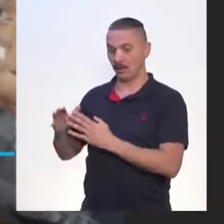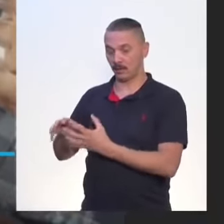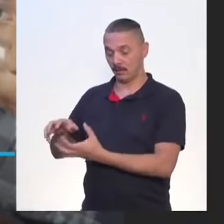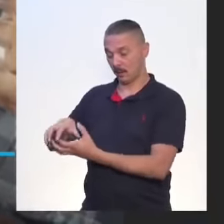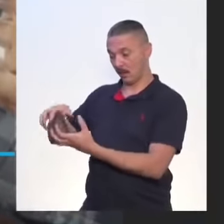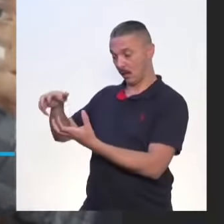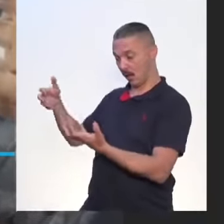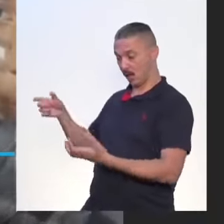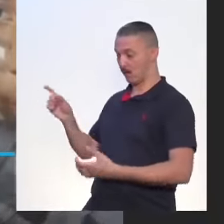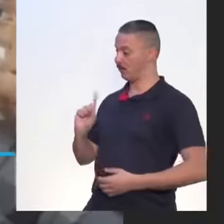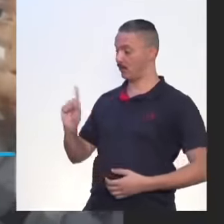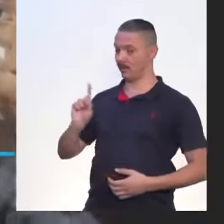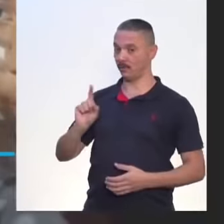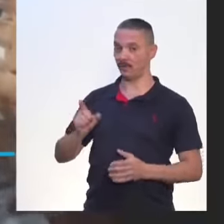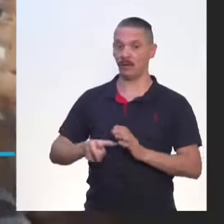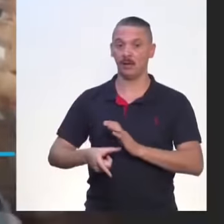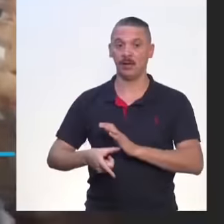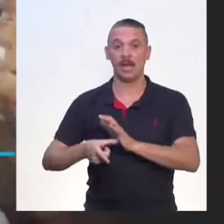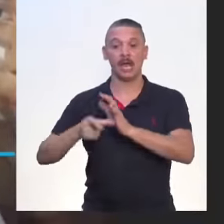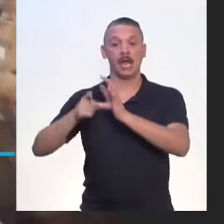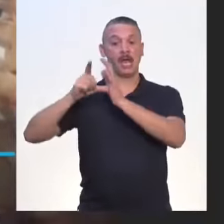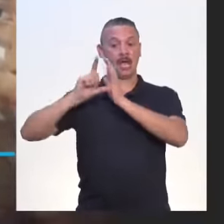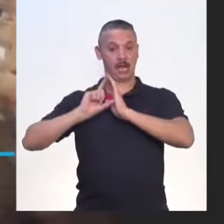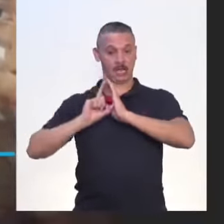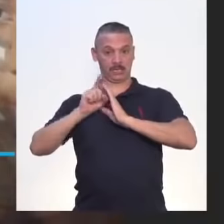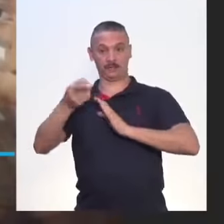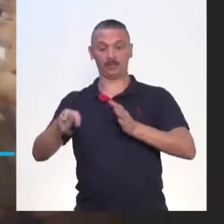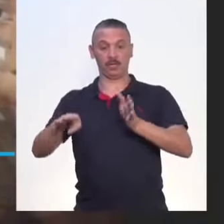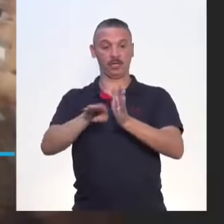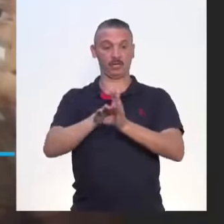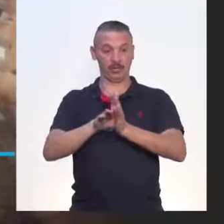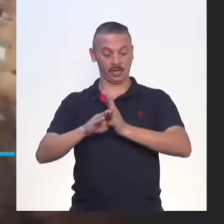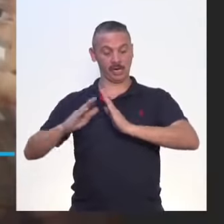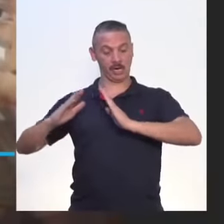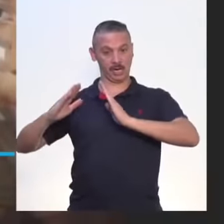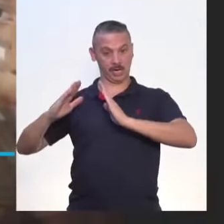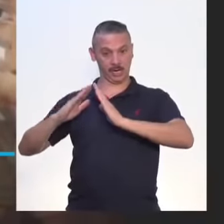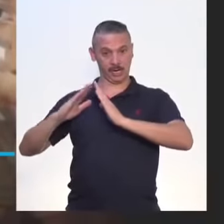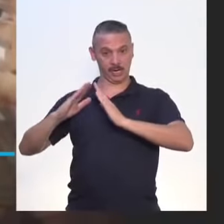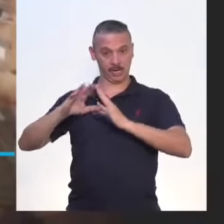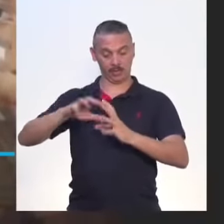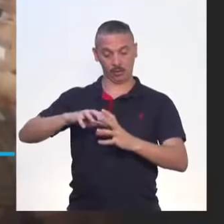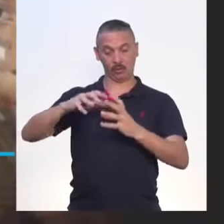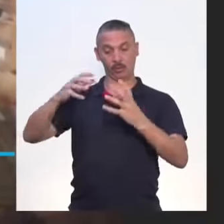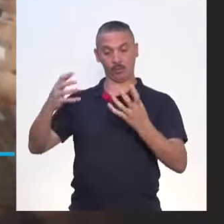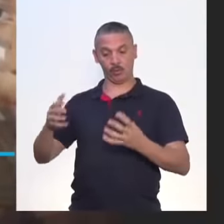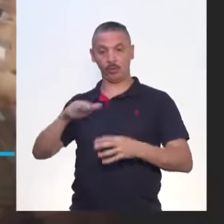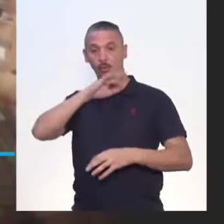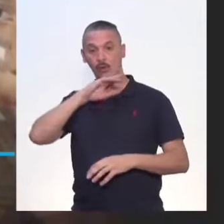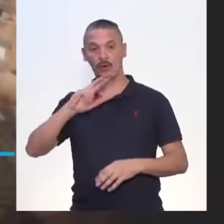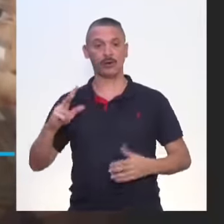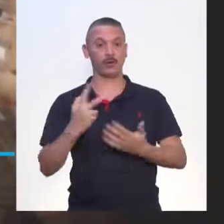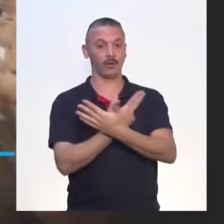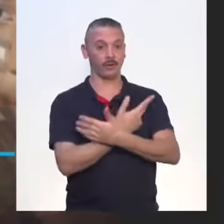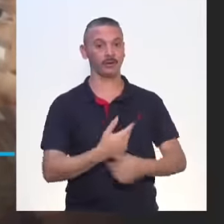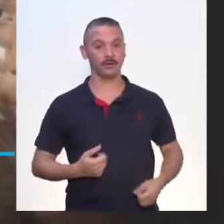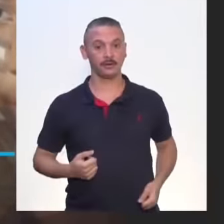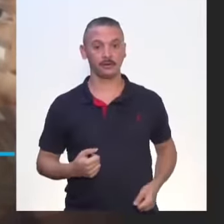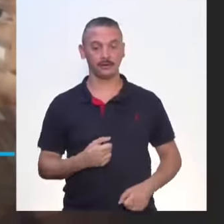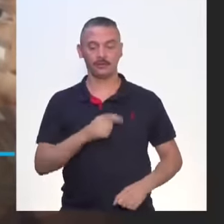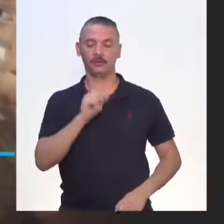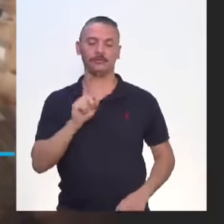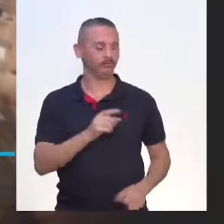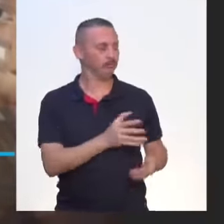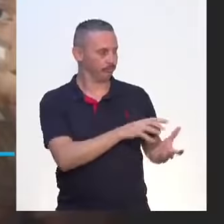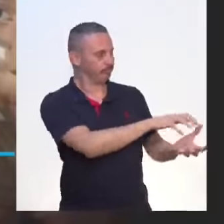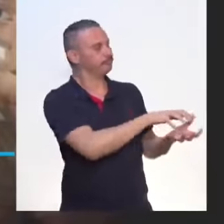o coco antes de chegar lá na sua comunidade, senão uma coisa muito ruim vai acontecer. E o menino foi, pegou